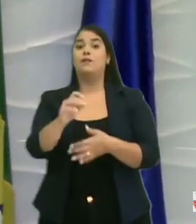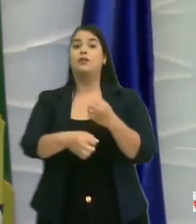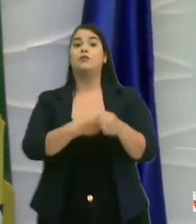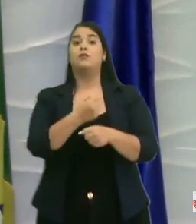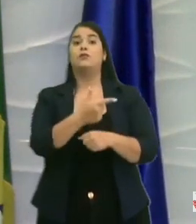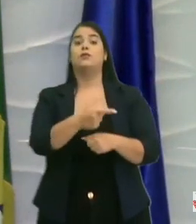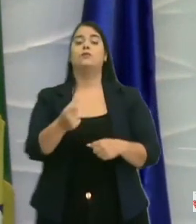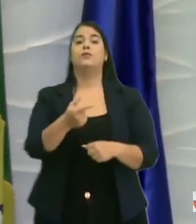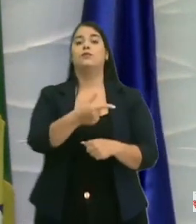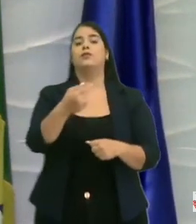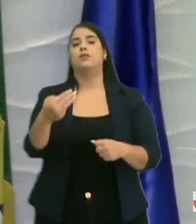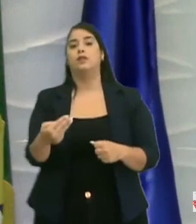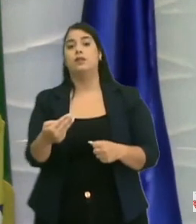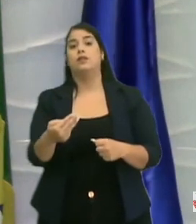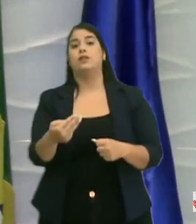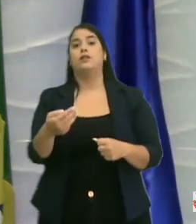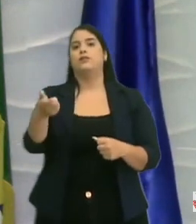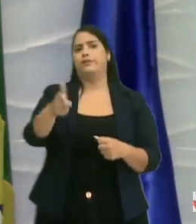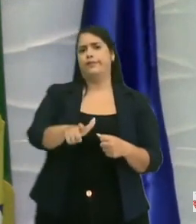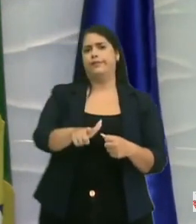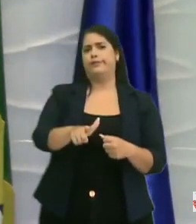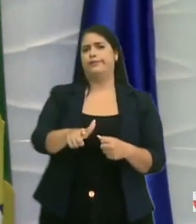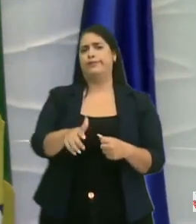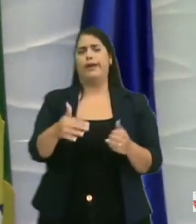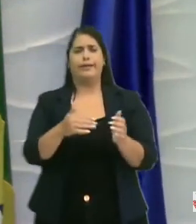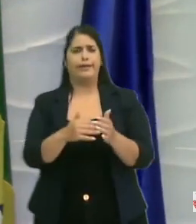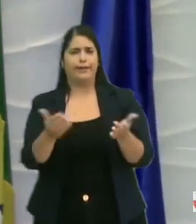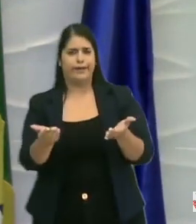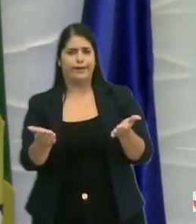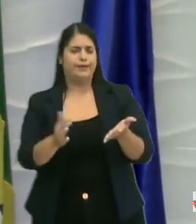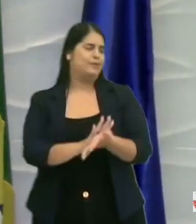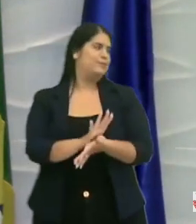2023, renovou novamente e até agora, zero.